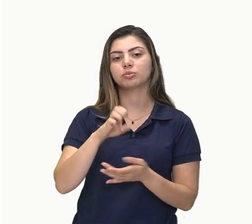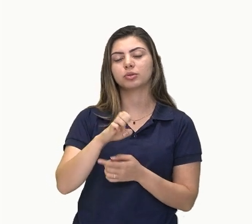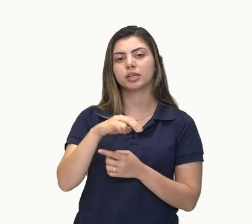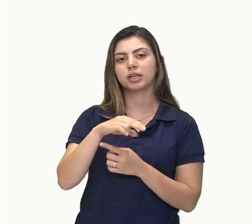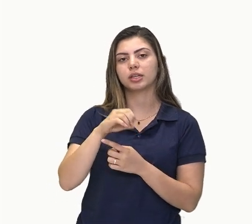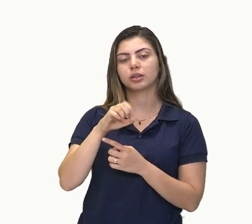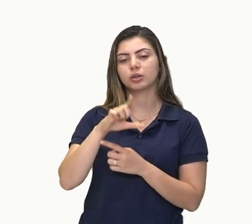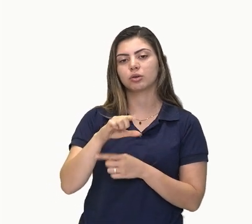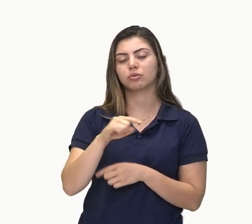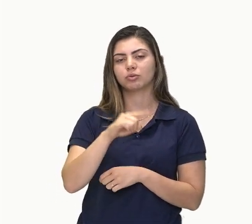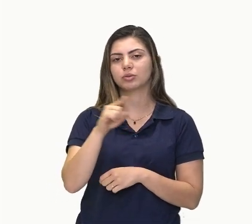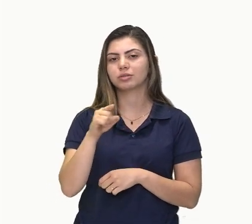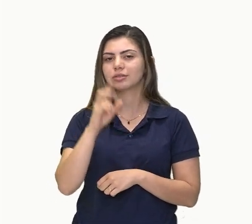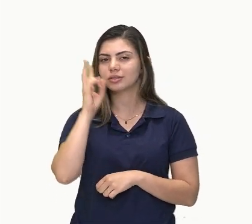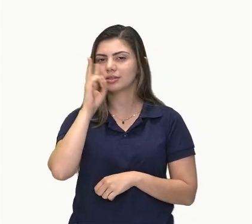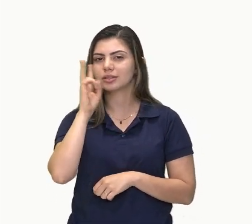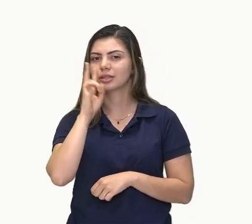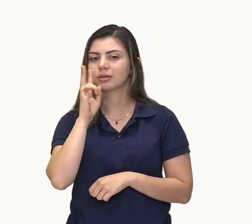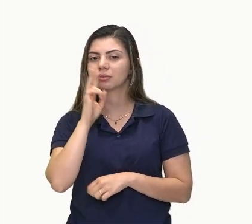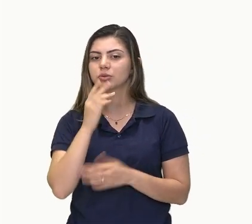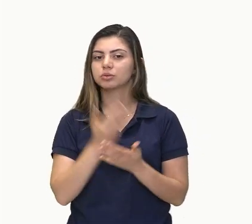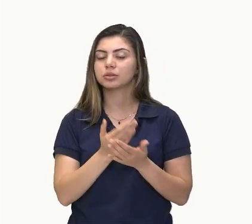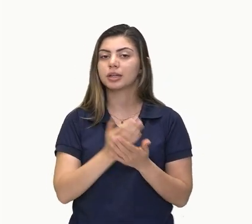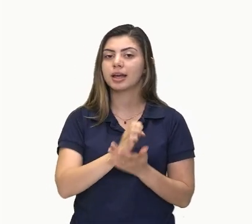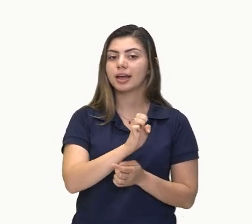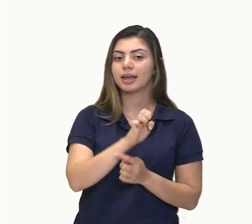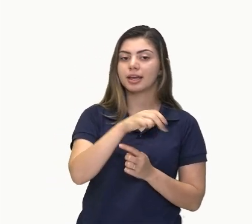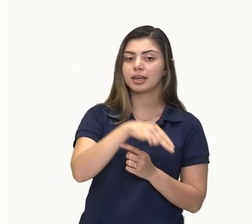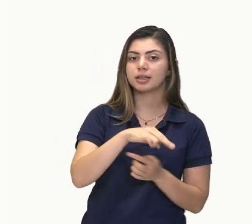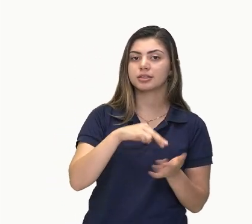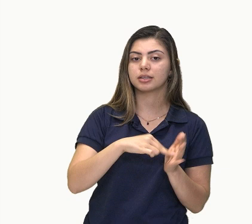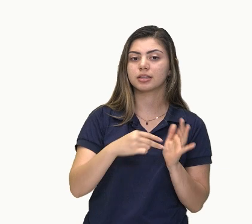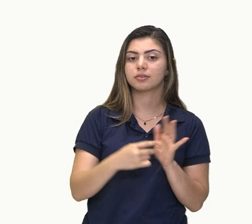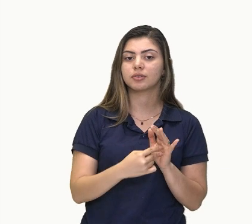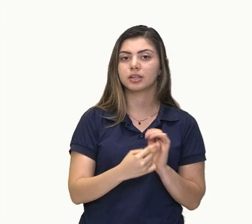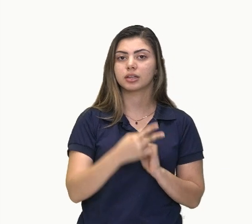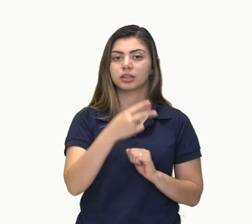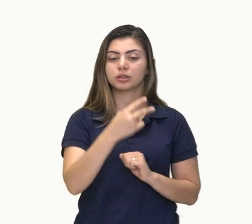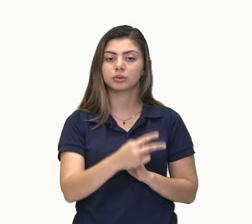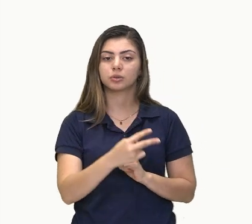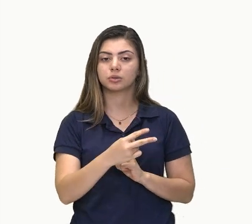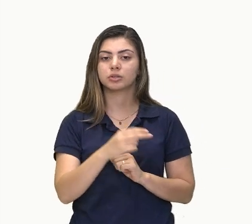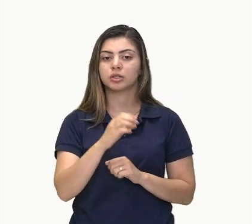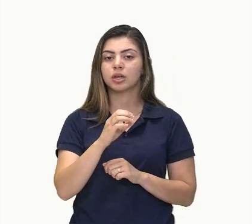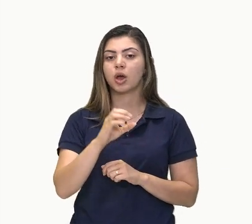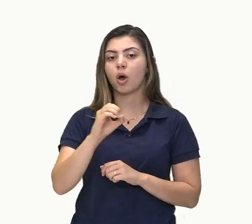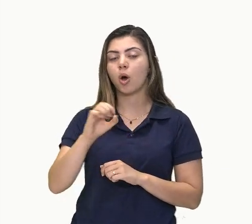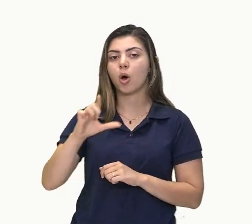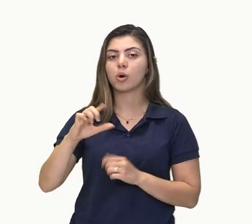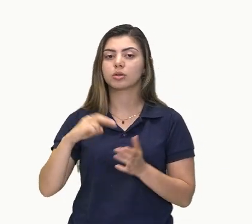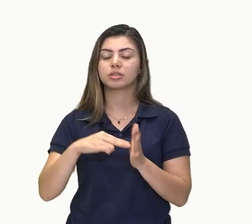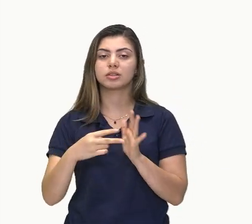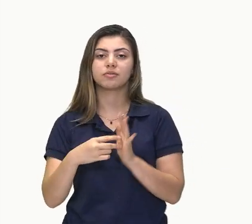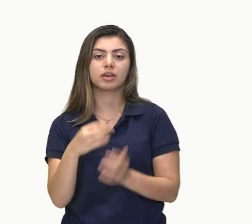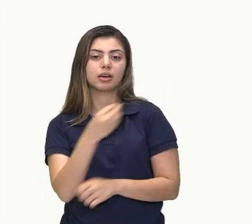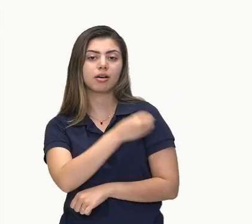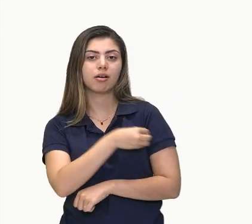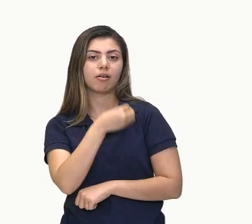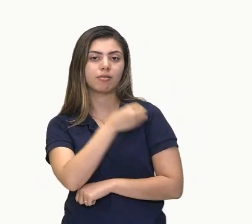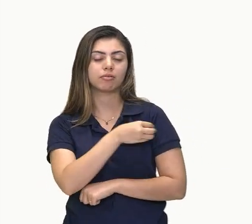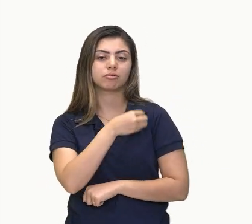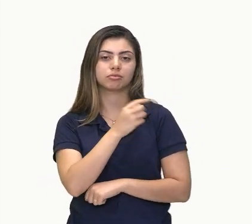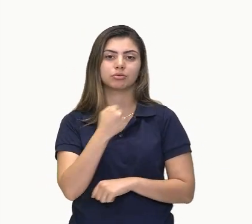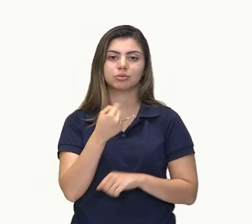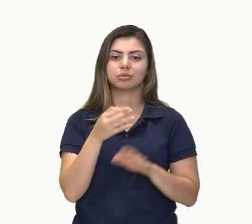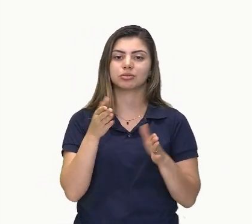Não sei se vocês estão lembrados, mas en vem de dupla e ol vem de álcool, como a gente acabou de ver. Então, nós